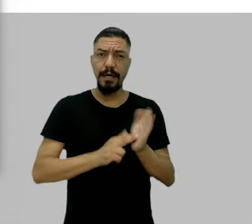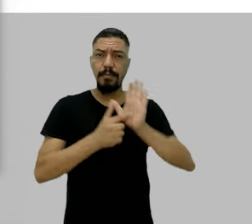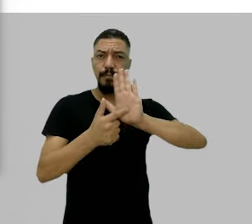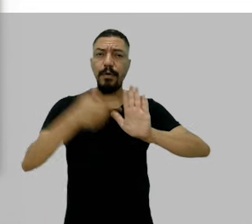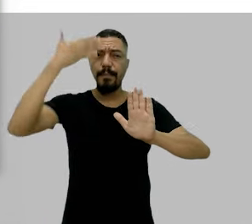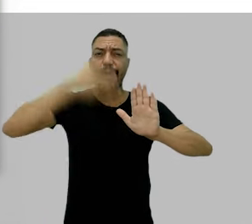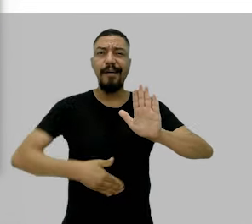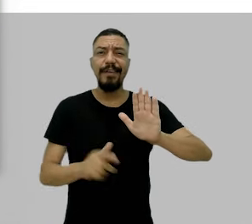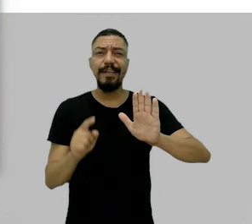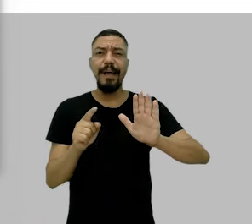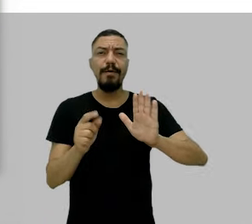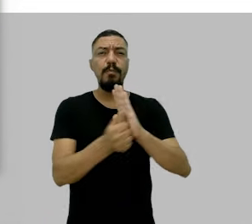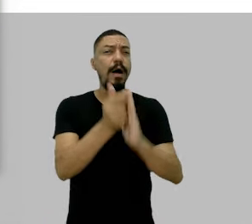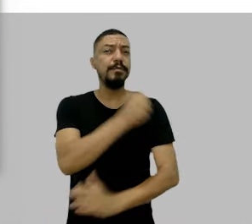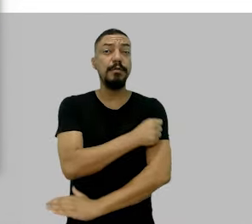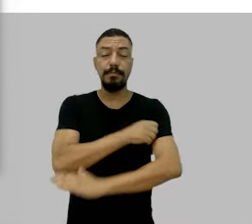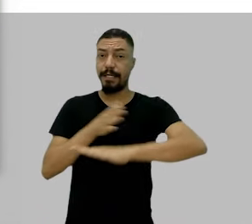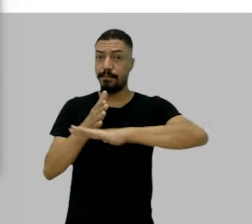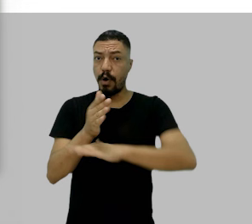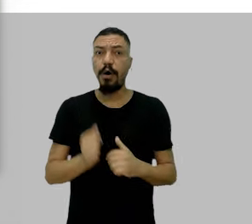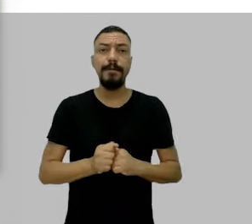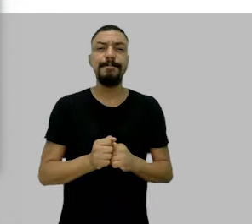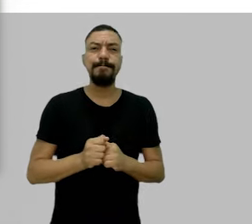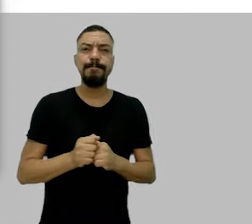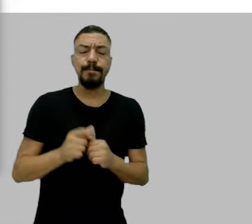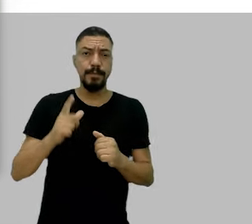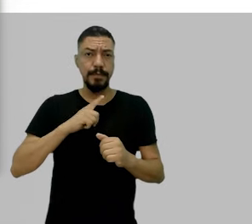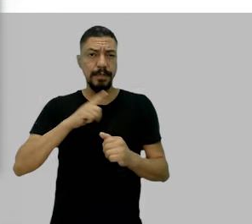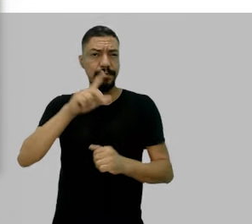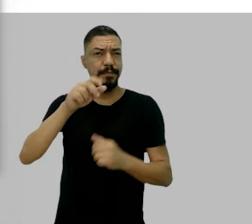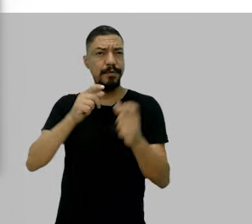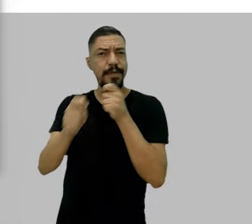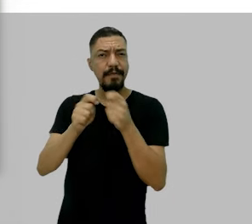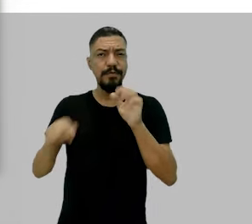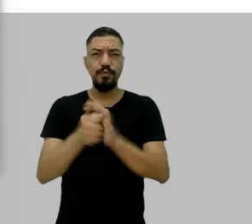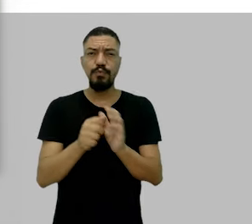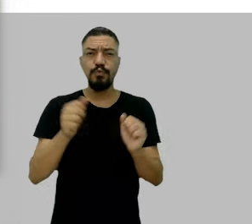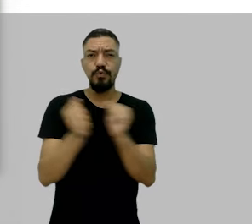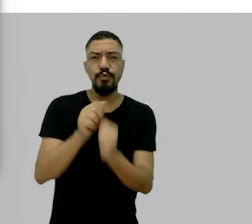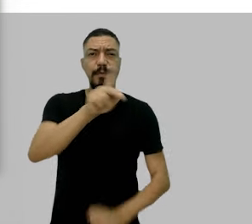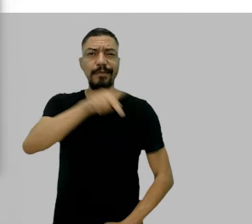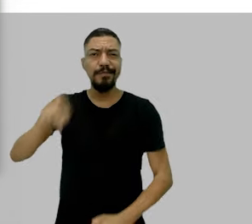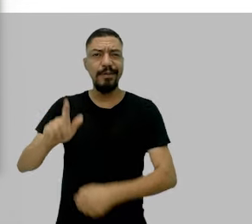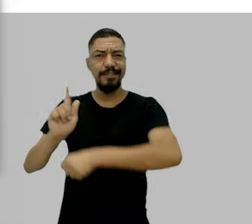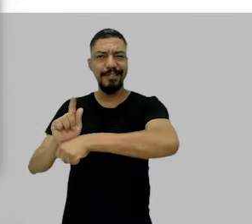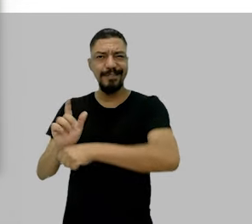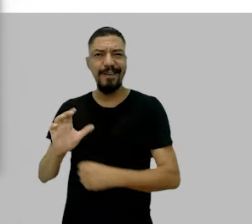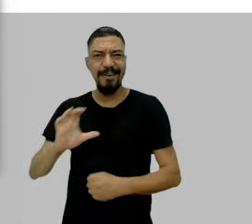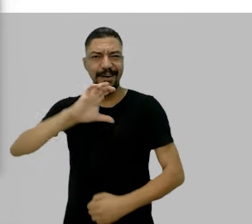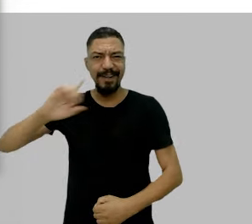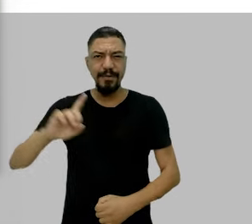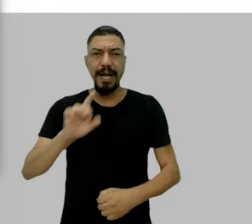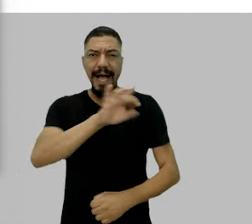que foi, quantos alunos participaram. A gente fez com professores, com gestores, enfim. Cada atividade era uma atividade. E ali,